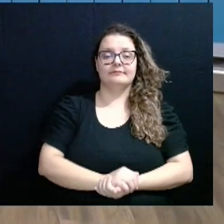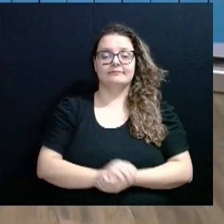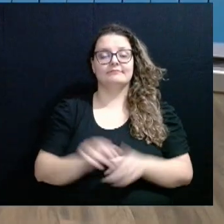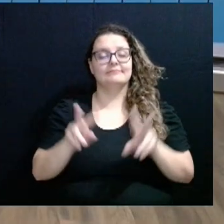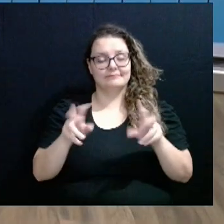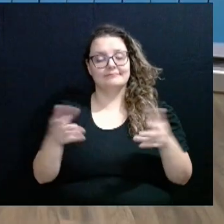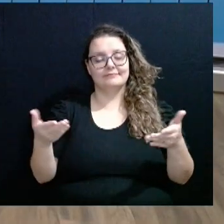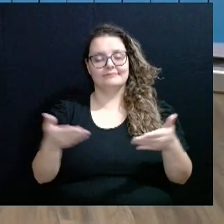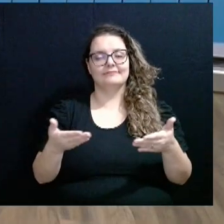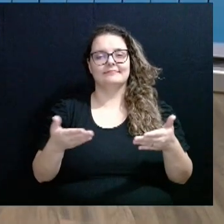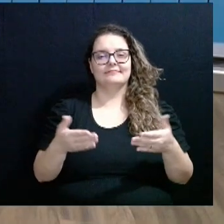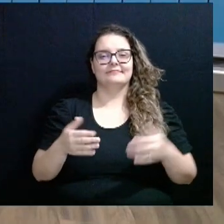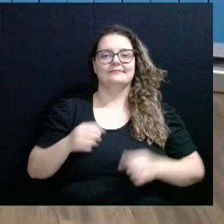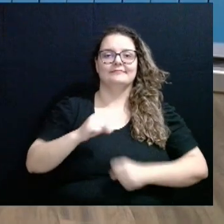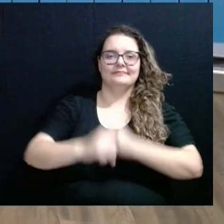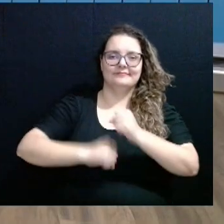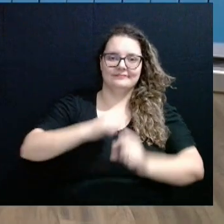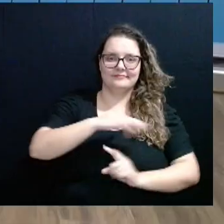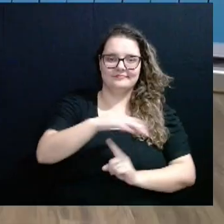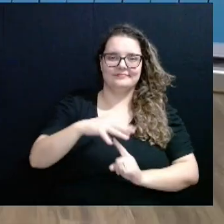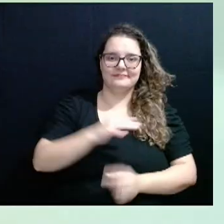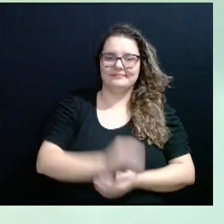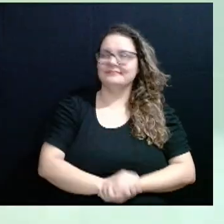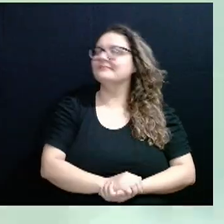partir de agora no Giro Ambiental.